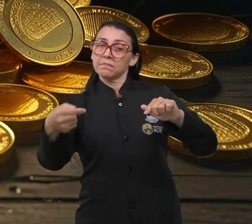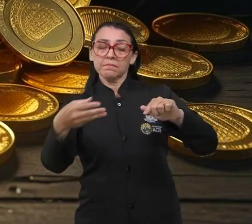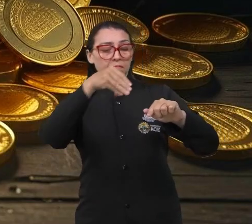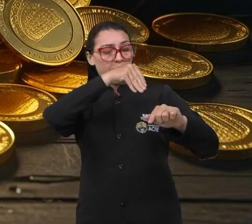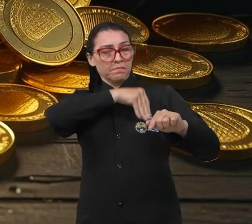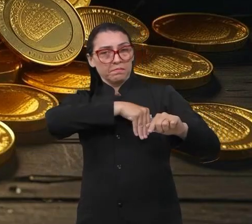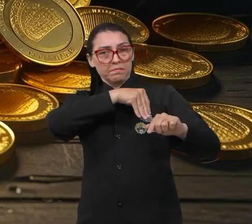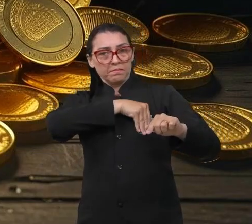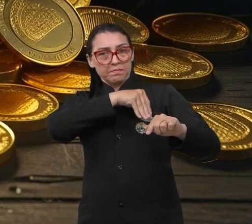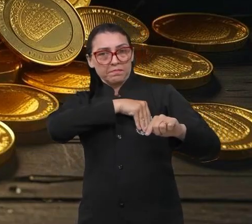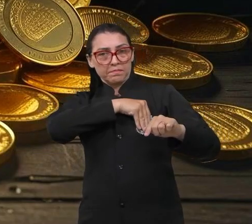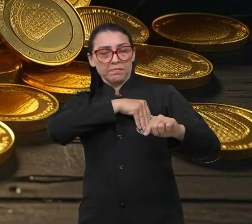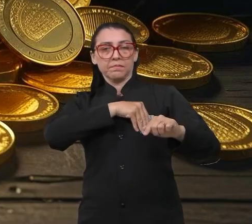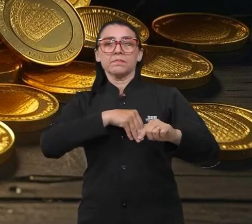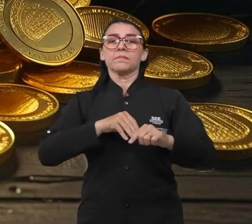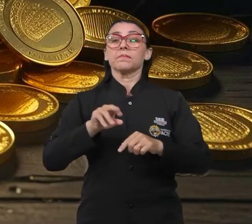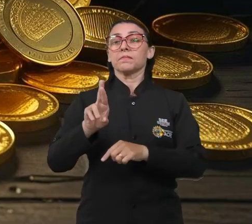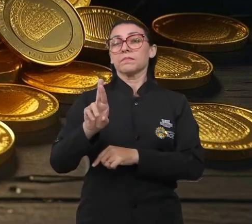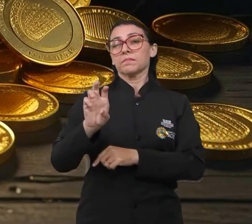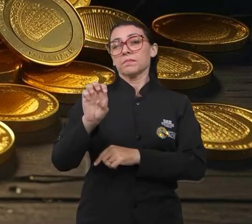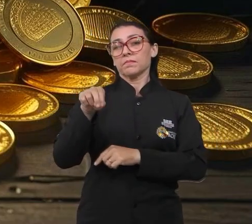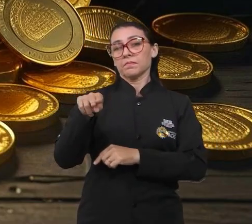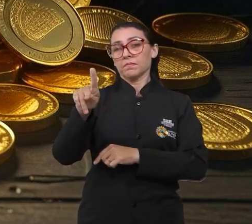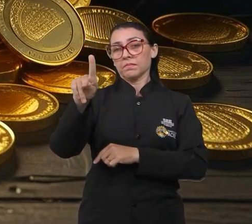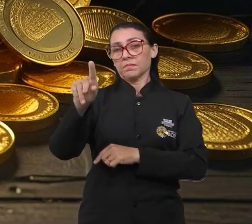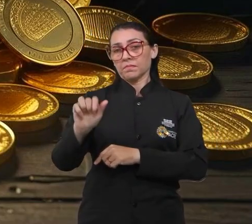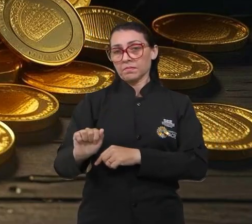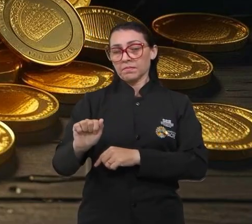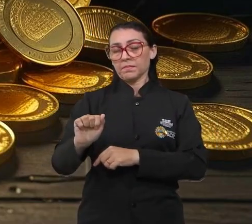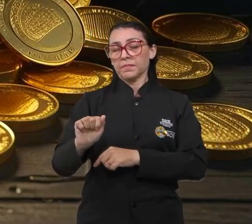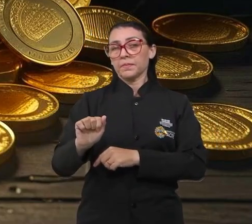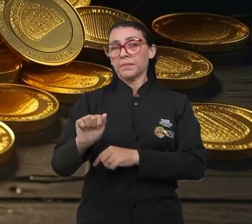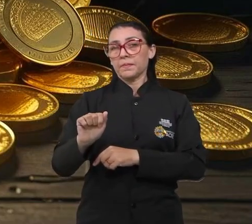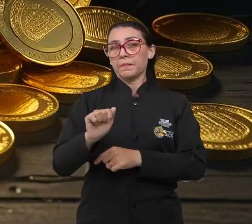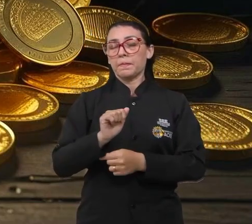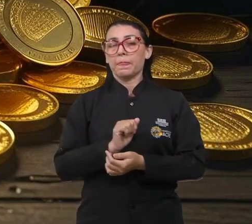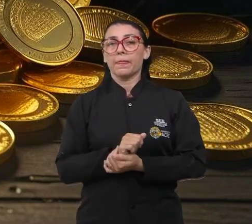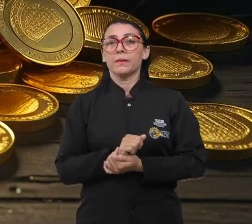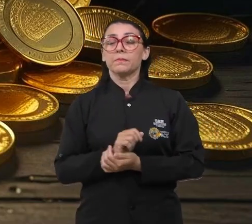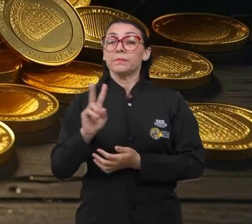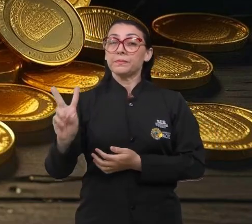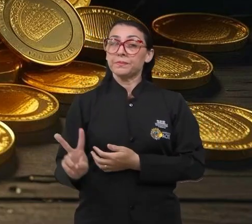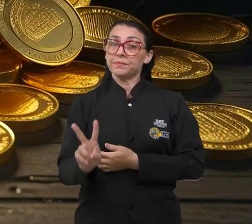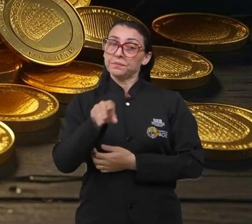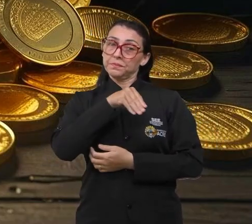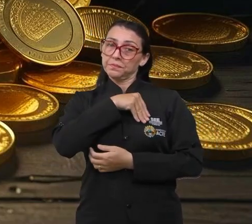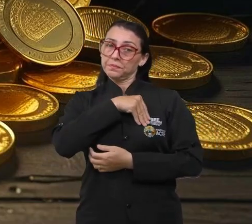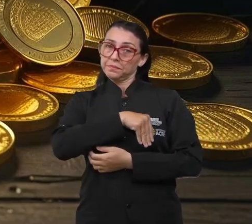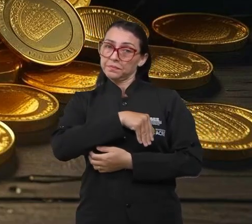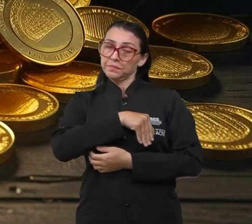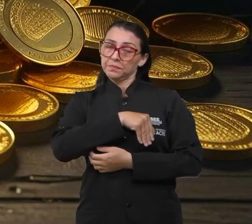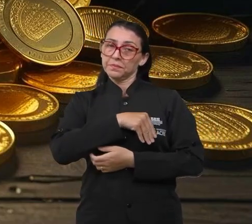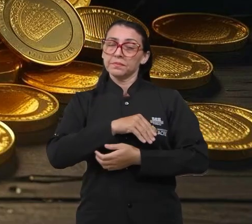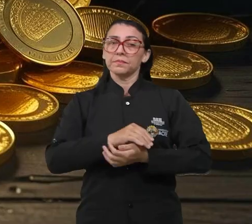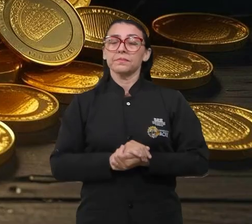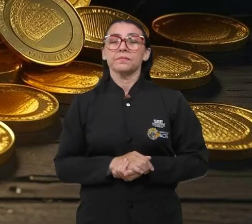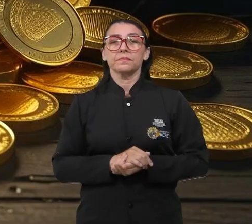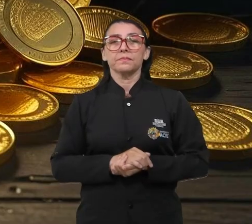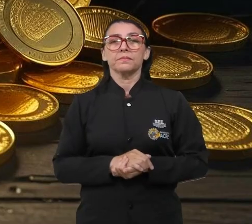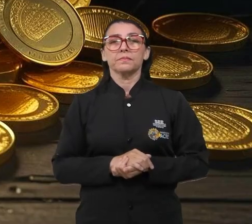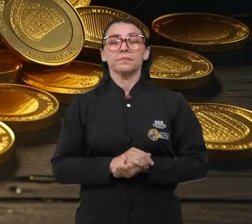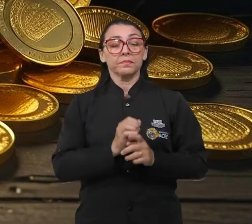repetir. A renda, quando a gente fala aqui de renda, ela é justamente aquele valor recebido, muitas vezes de